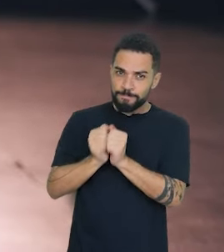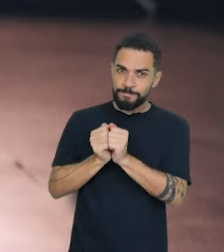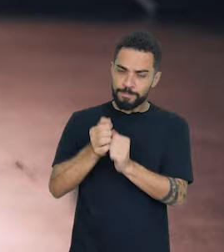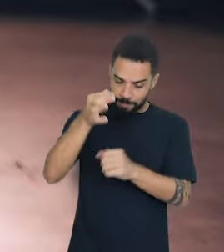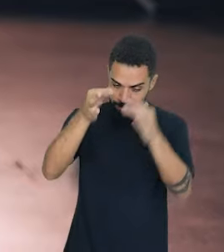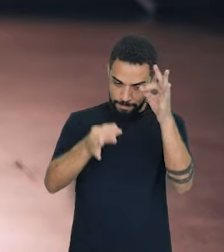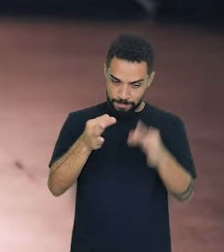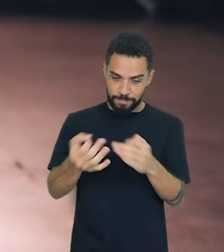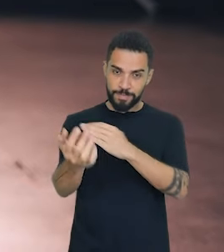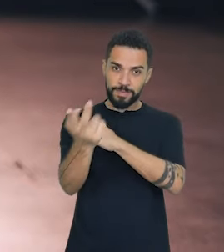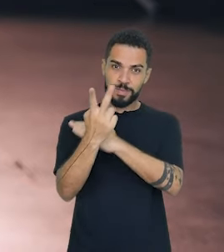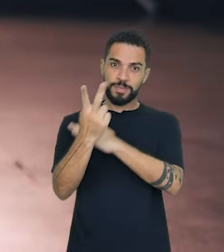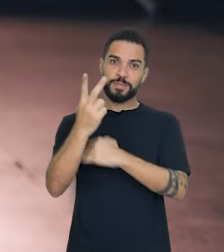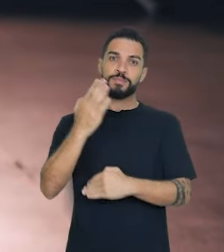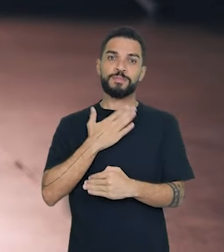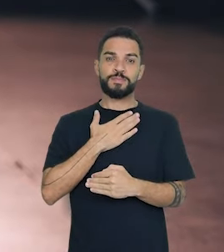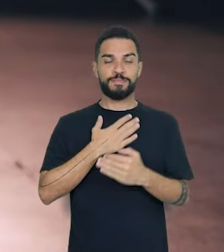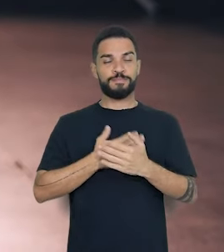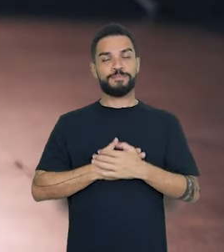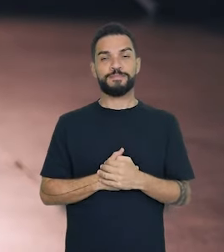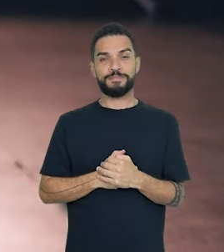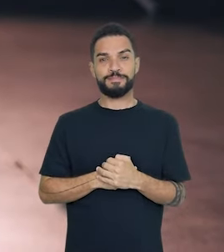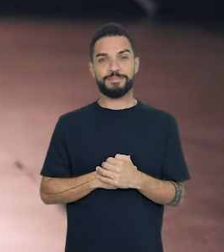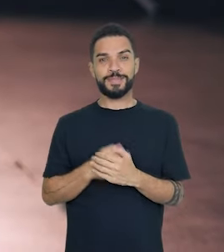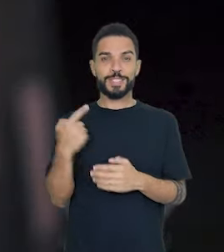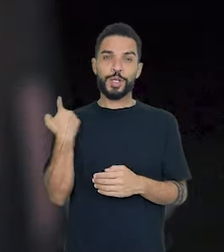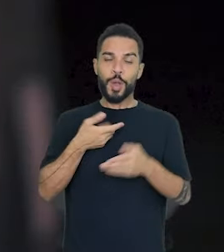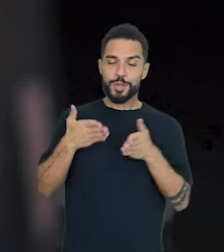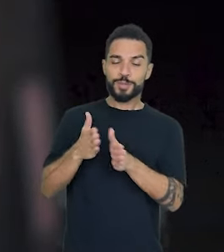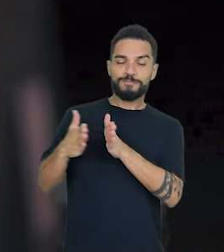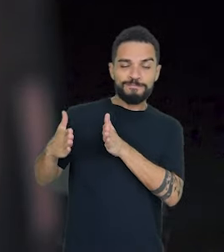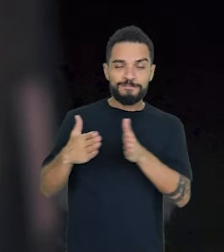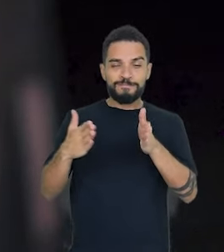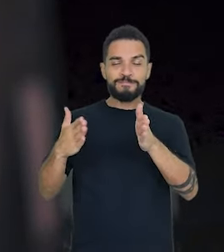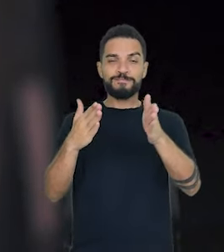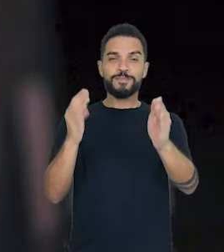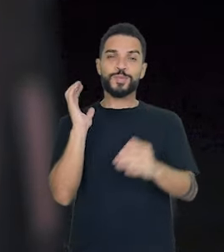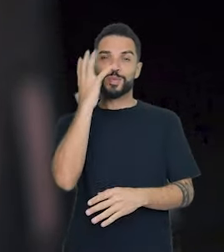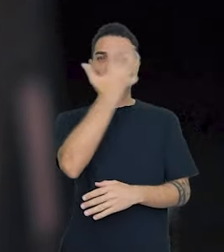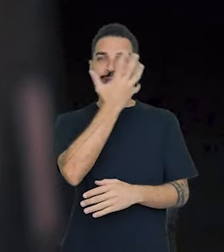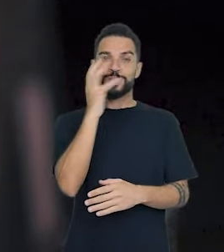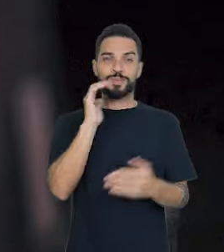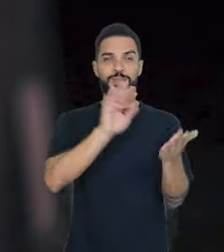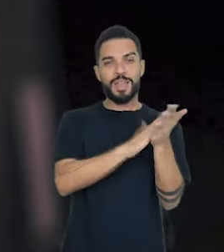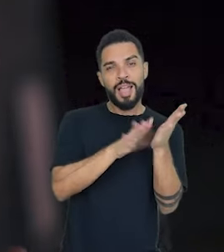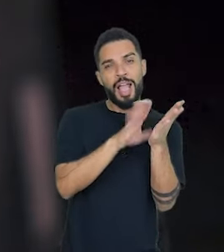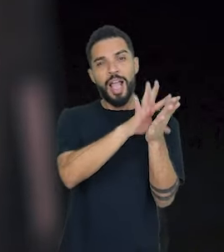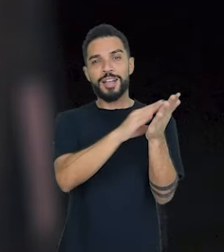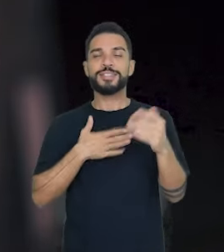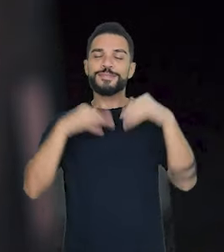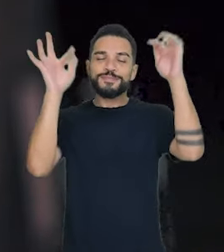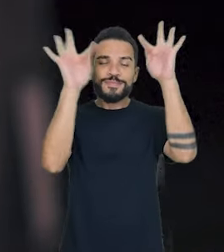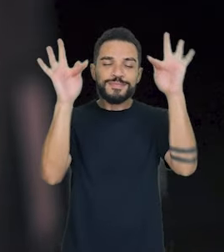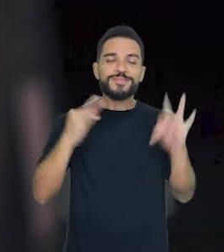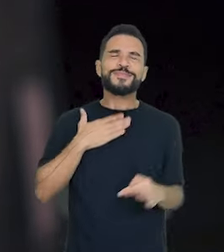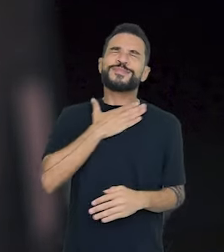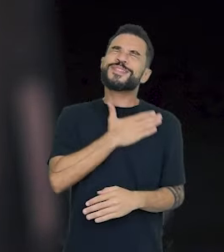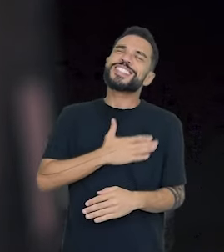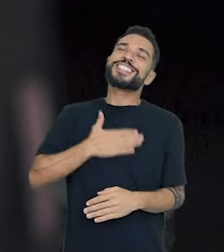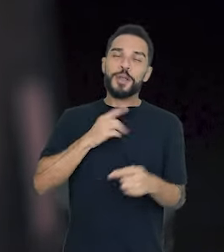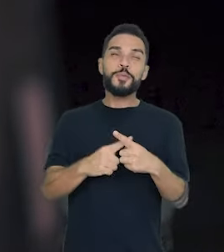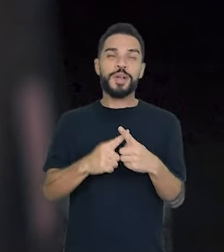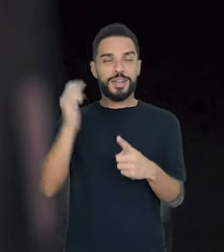prontificou a desfilar comigo. Então, eu fiquei muito feliz, muito satisfeita, porque eu já sabia de toda a bagagem que ele tinha. Falei,